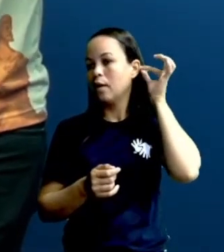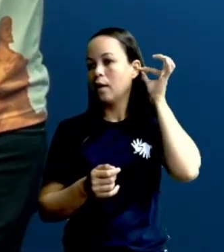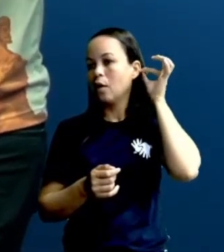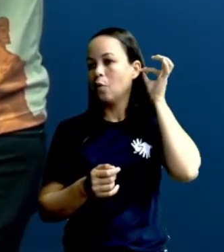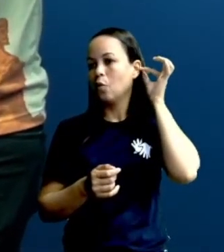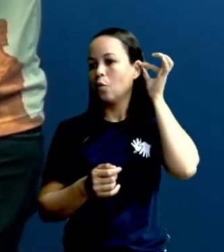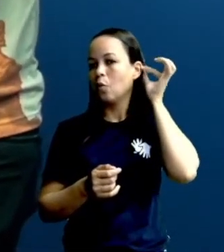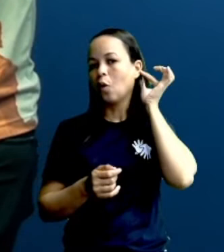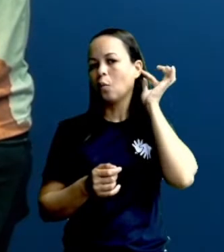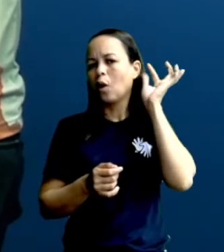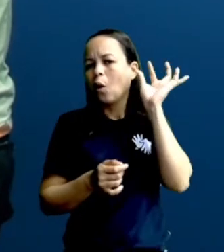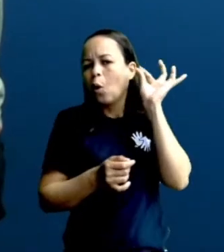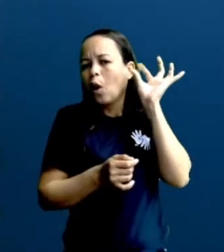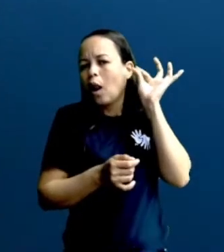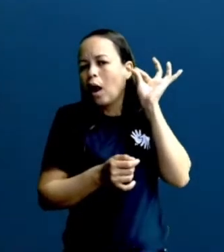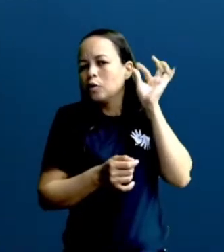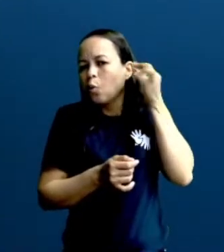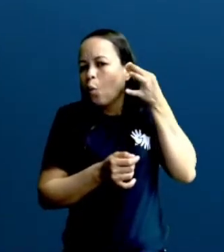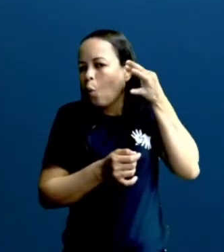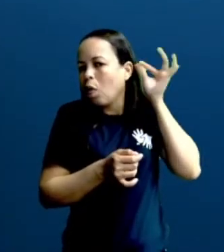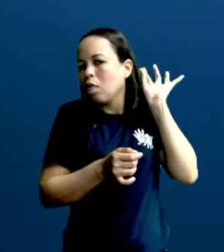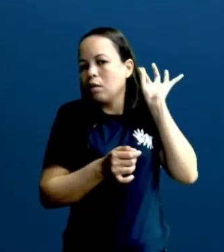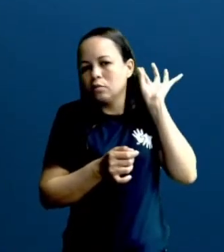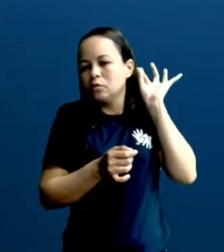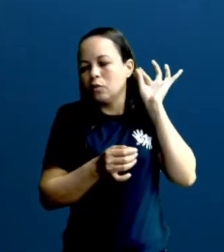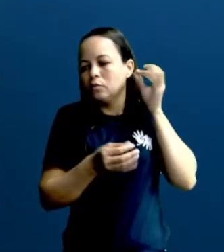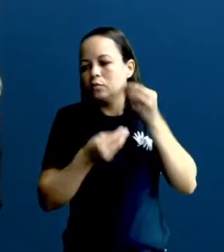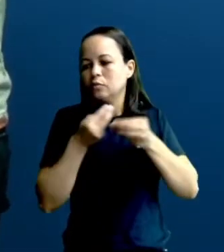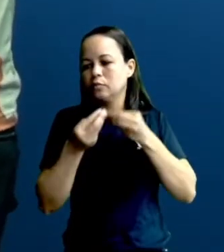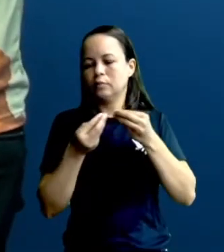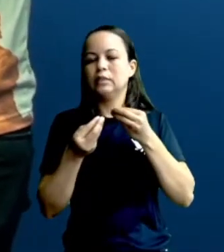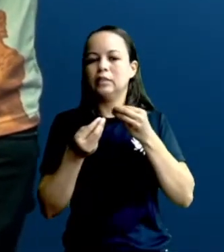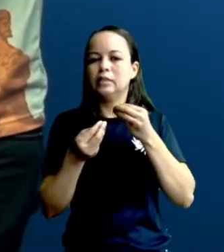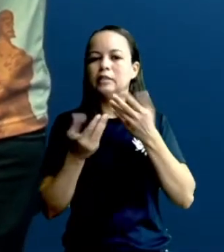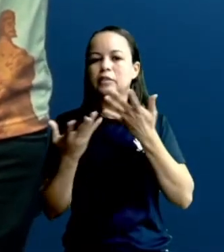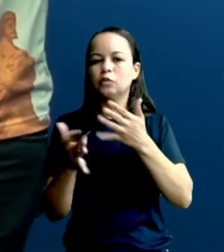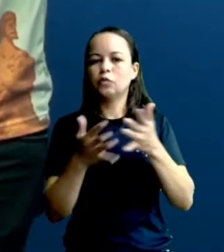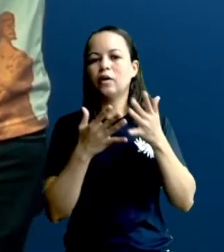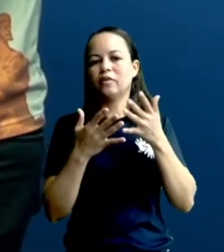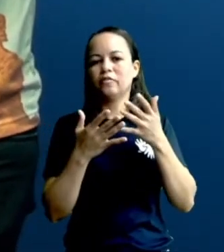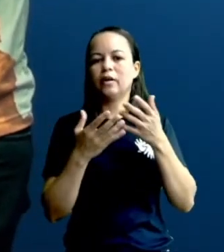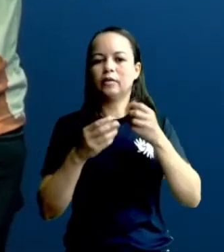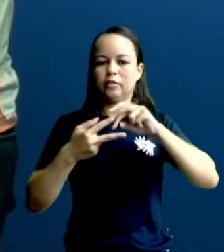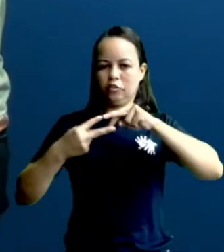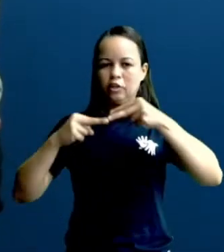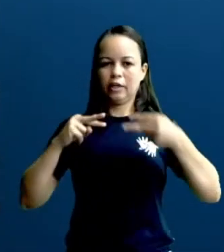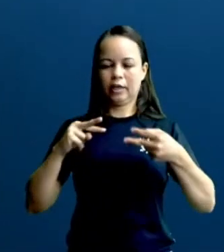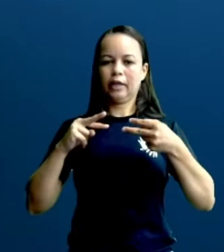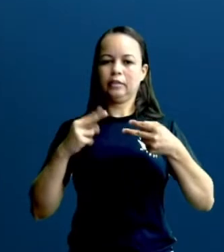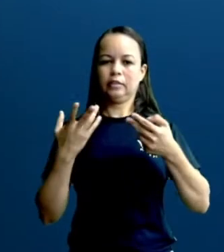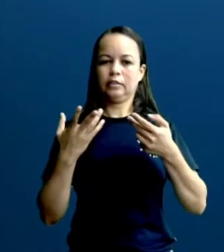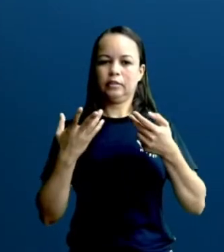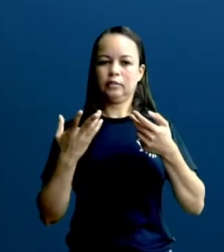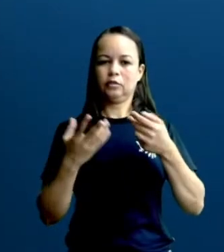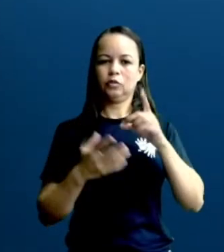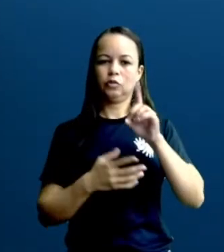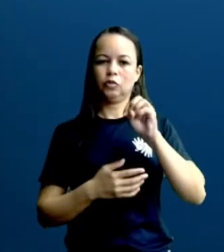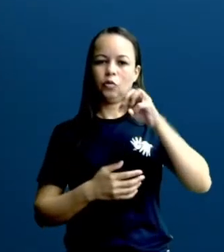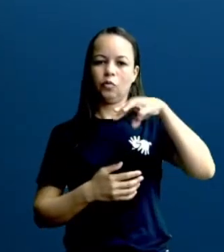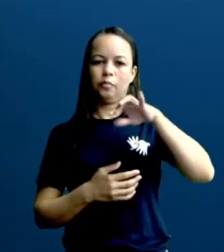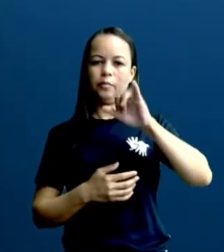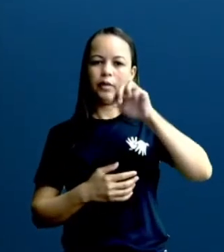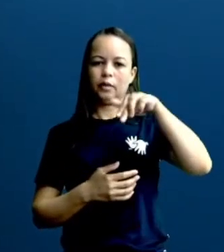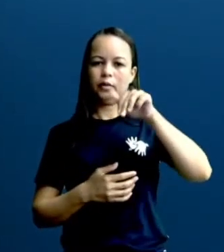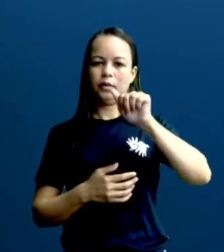da sua orelha coladinho ou tem um lobo solto? Isso vem da variabilidade genética, de genes dominantes, de